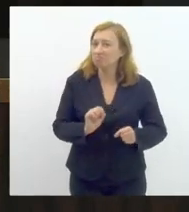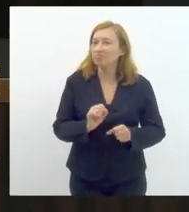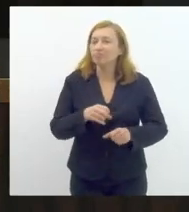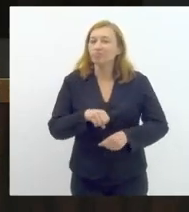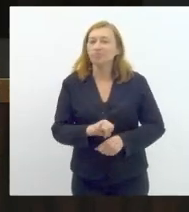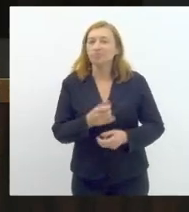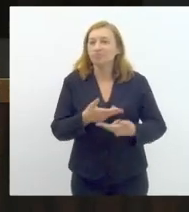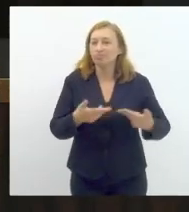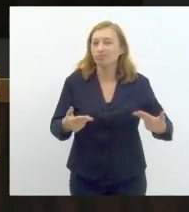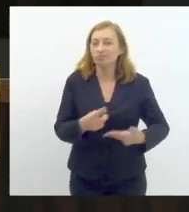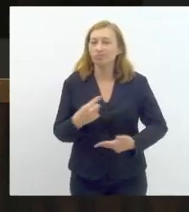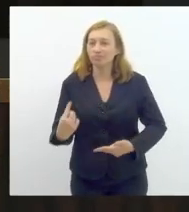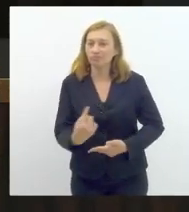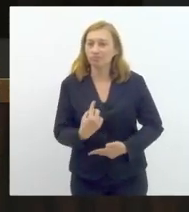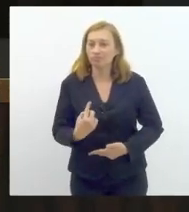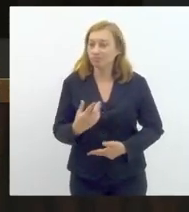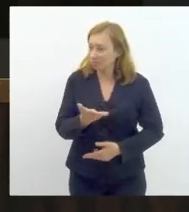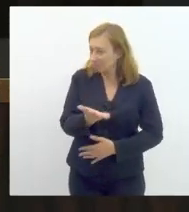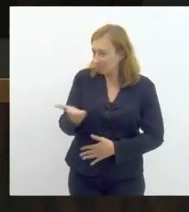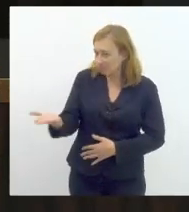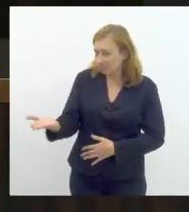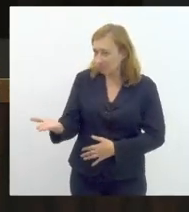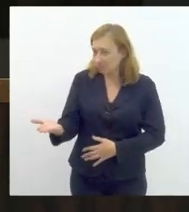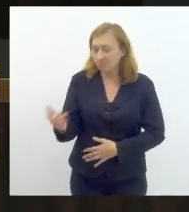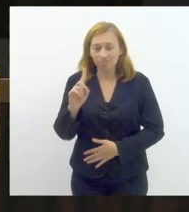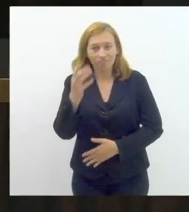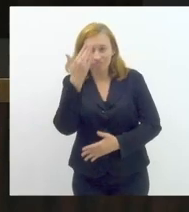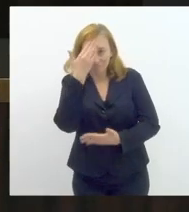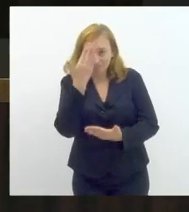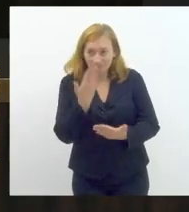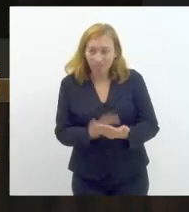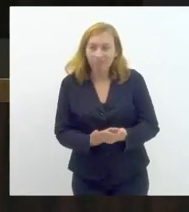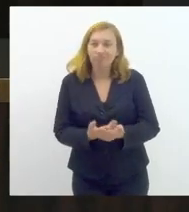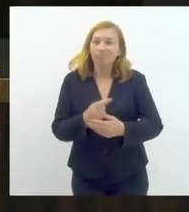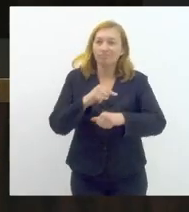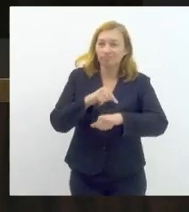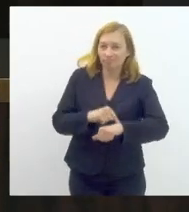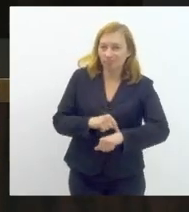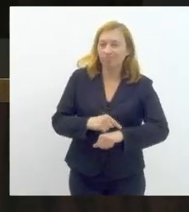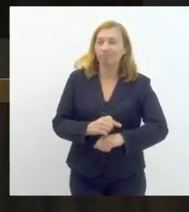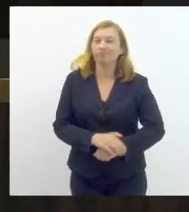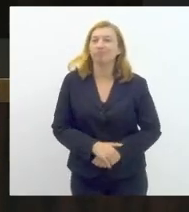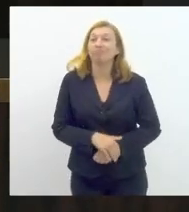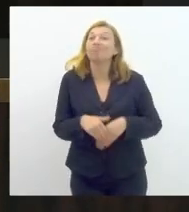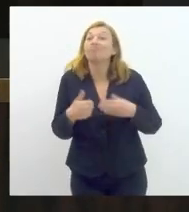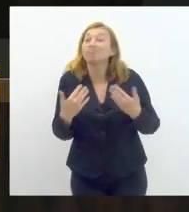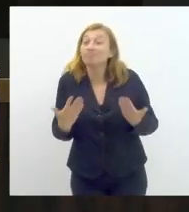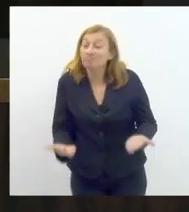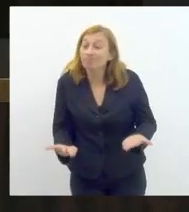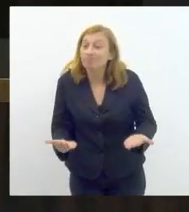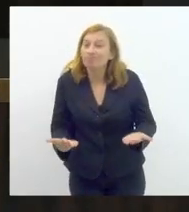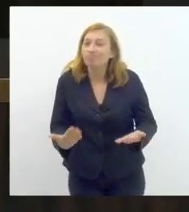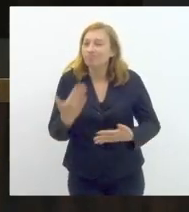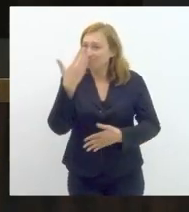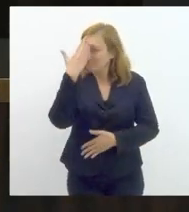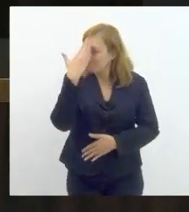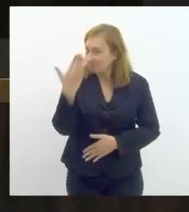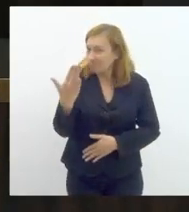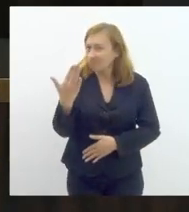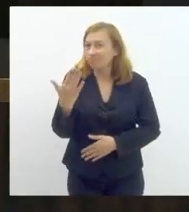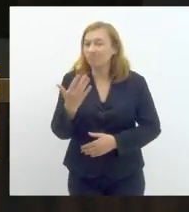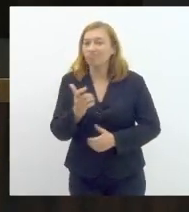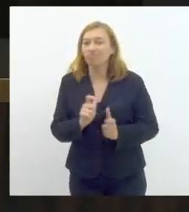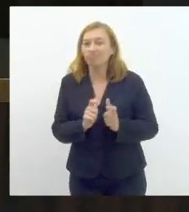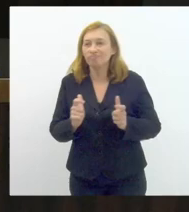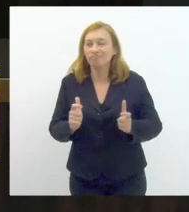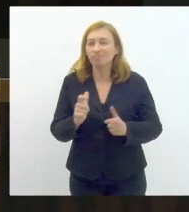se muitos de nós, inclusive vocês, não acreditassem nesse momento. Então, agradecer